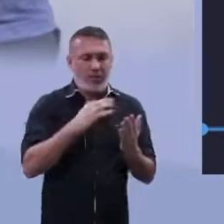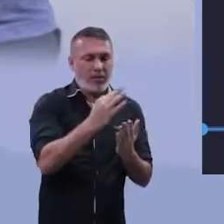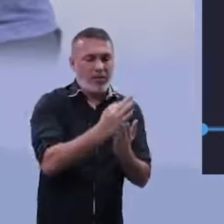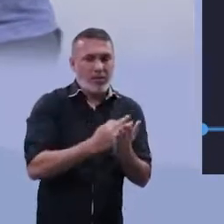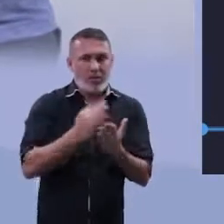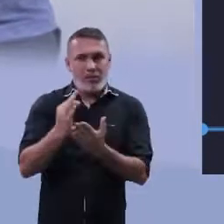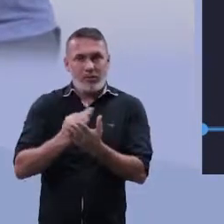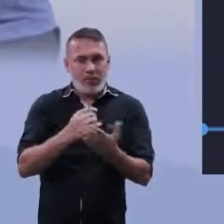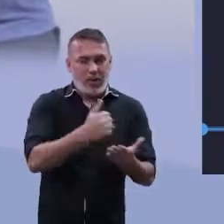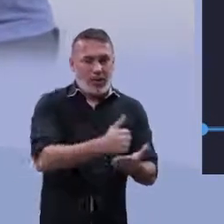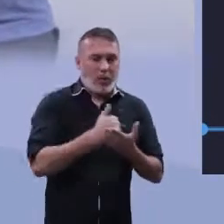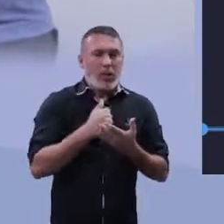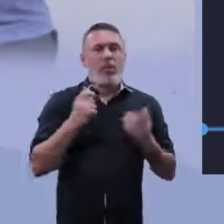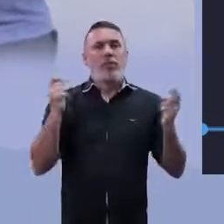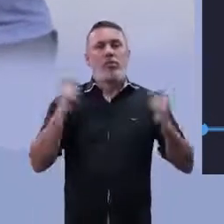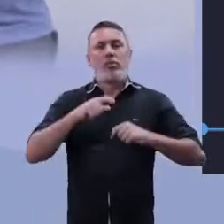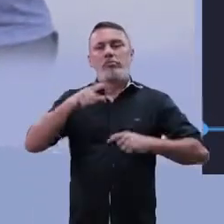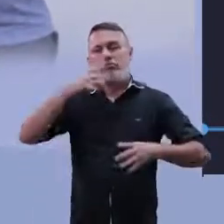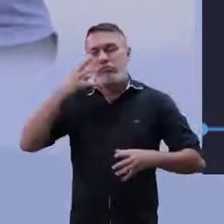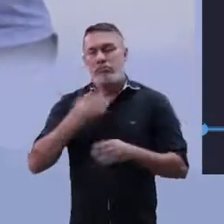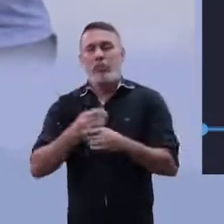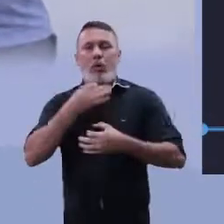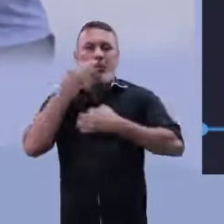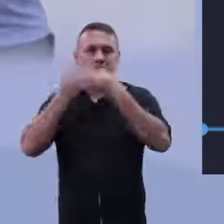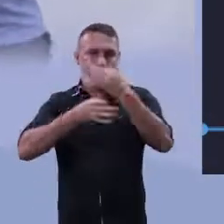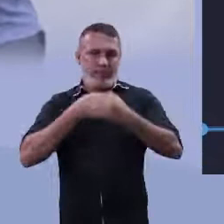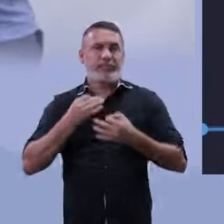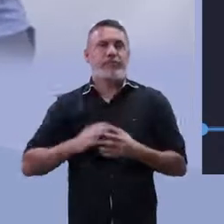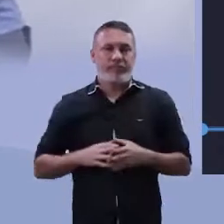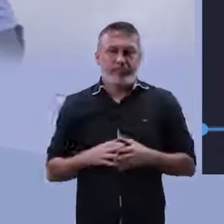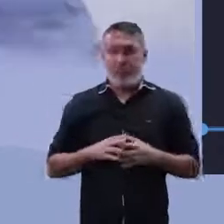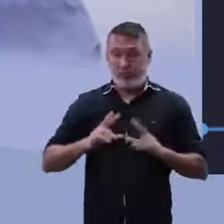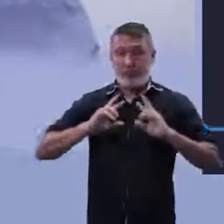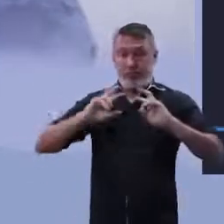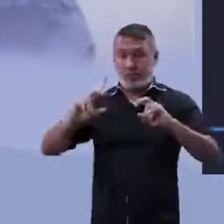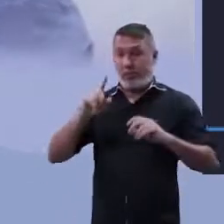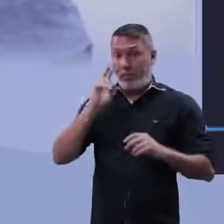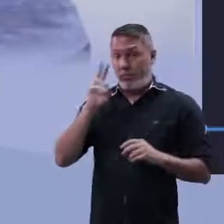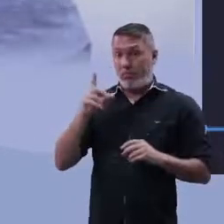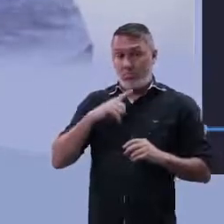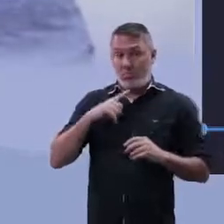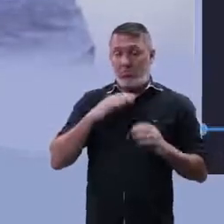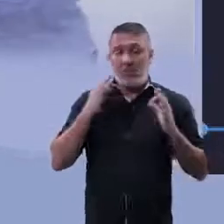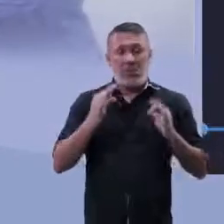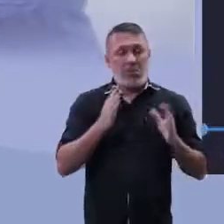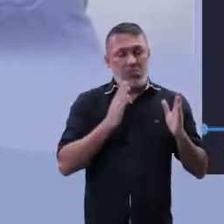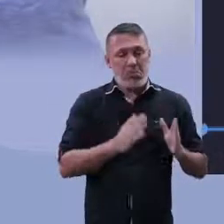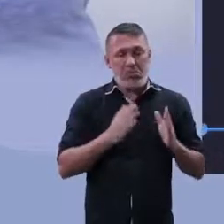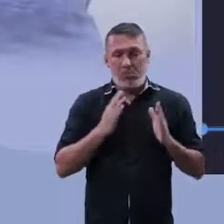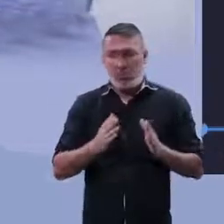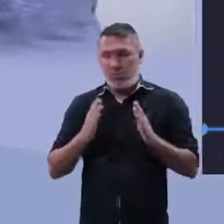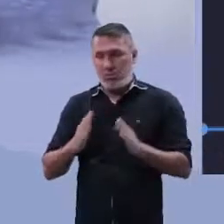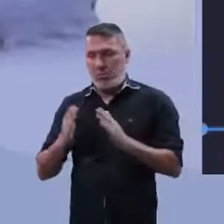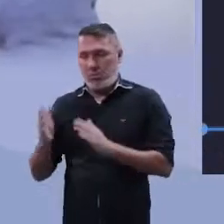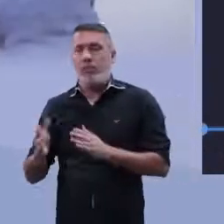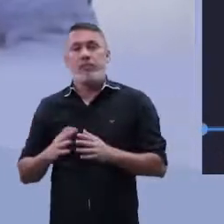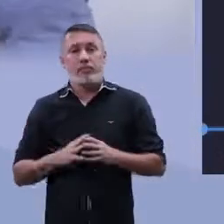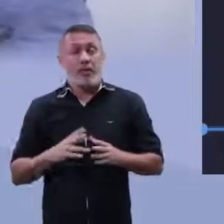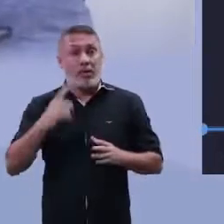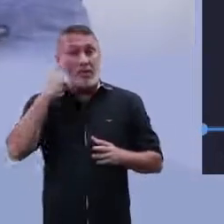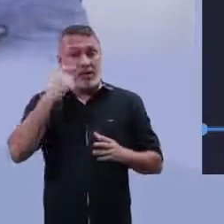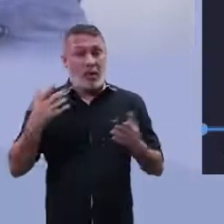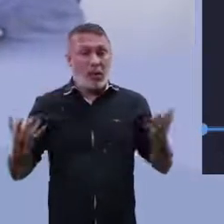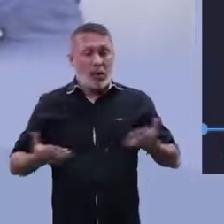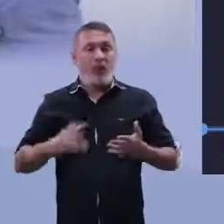apoio serve como elemento para a sua argumentação. Então, eu percebo que ele trabalhou todos esses elementos. É